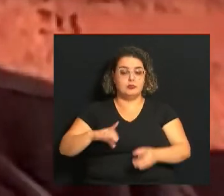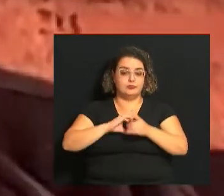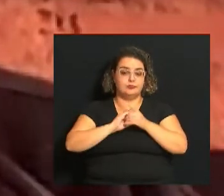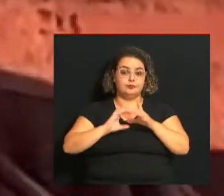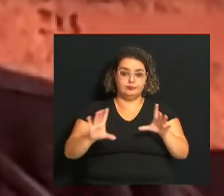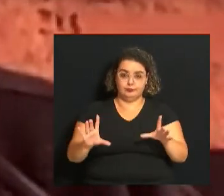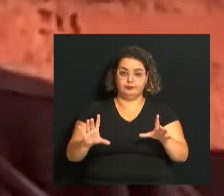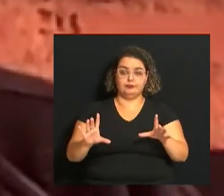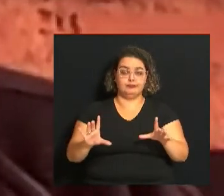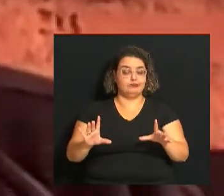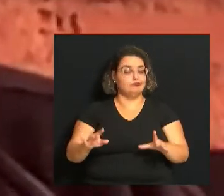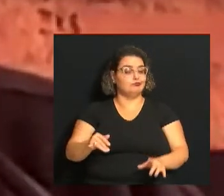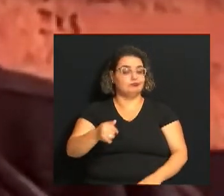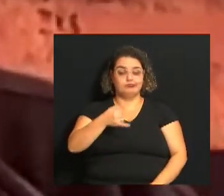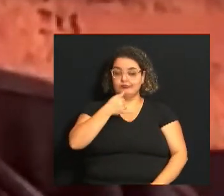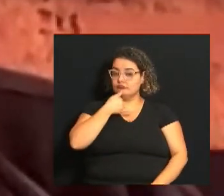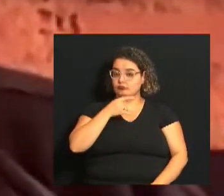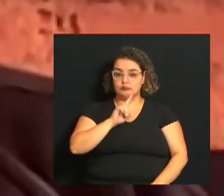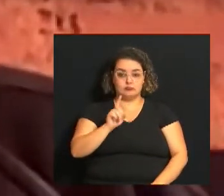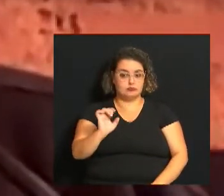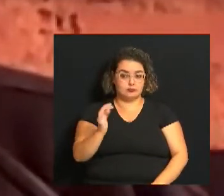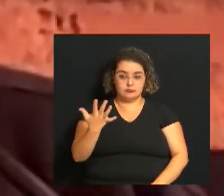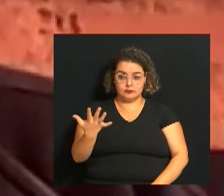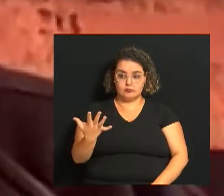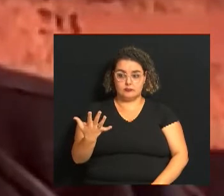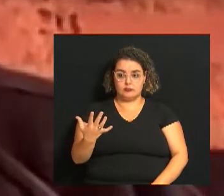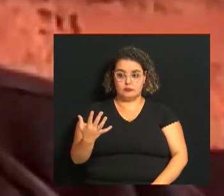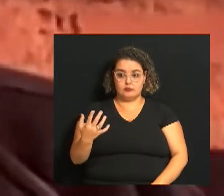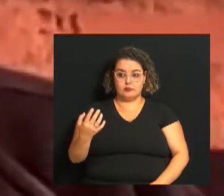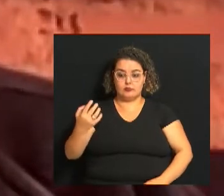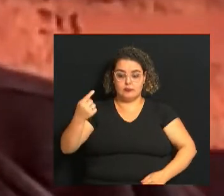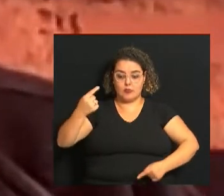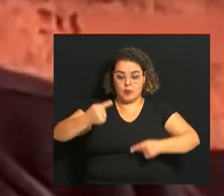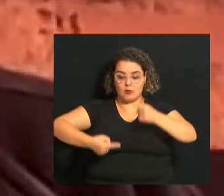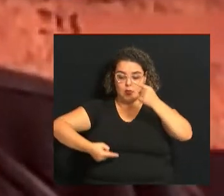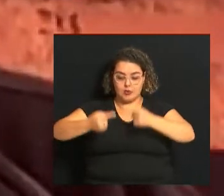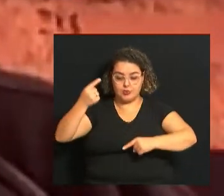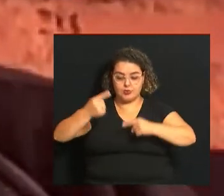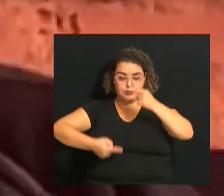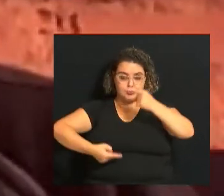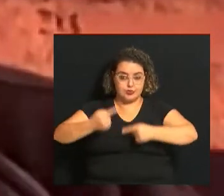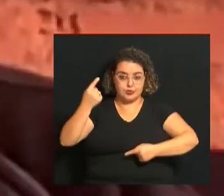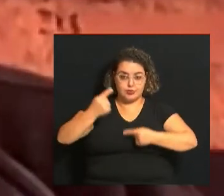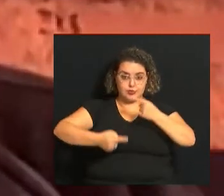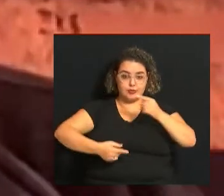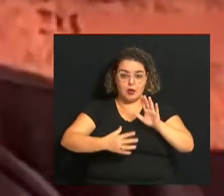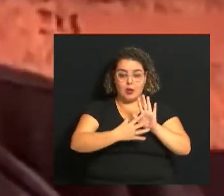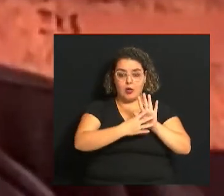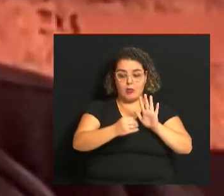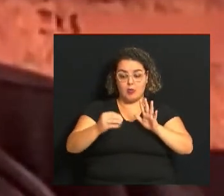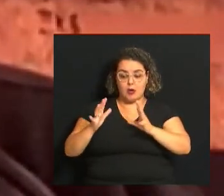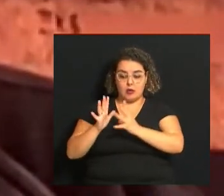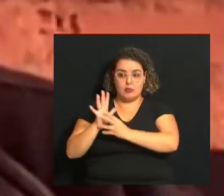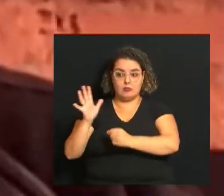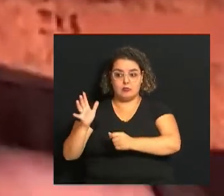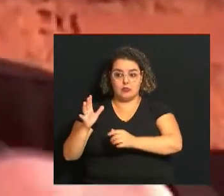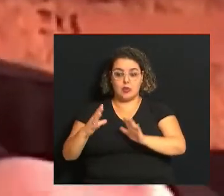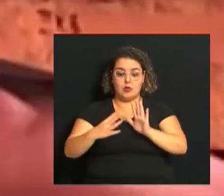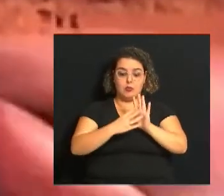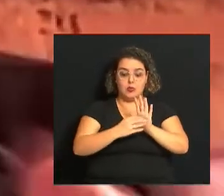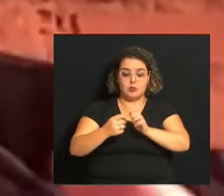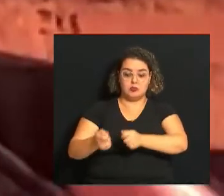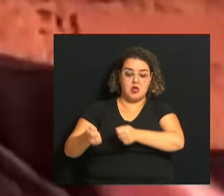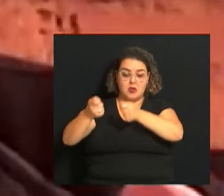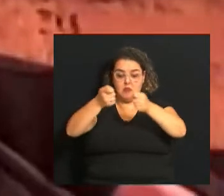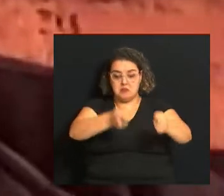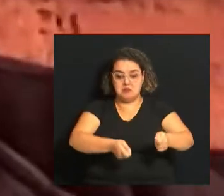Então, hoje é um embate entre modelos. O que vai prevalecer é um modelo mais autoritarista, que promete,